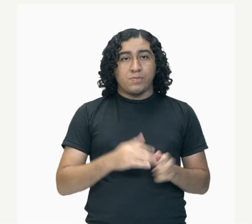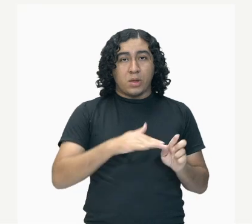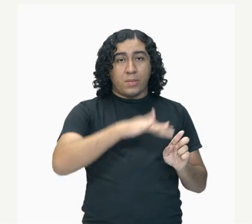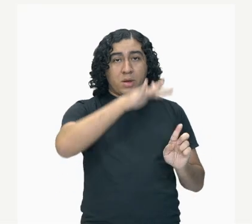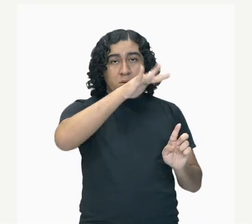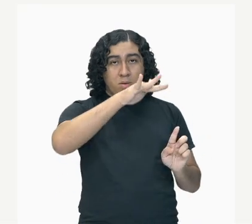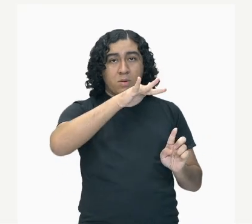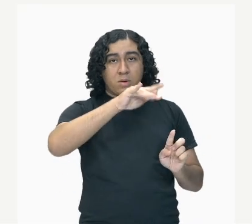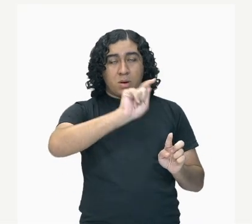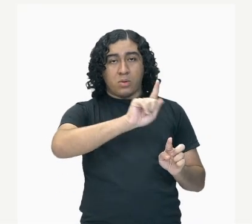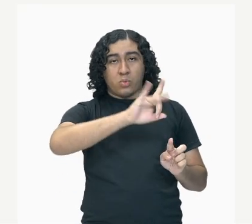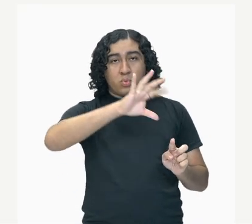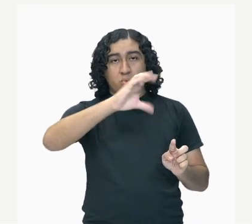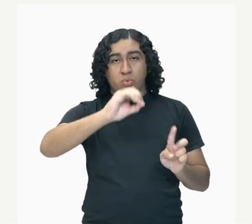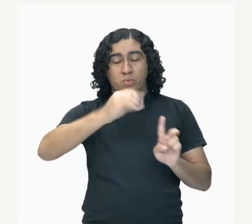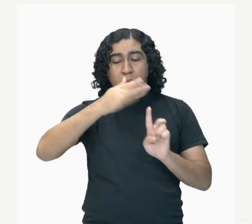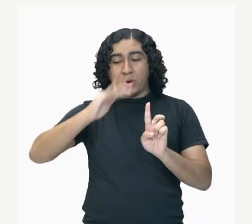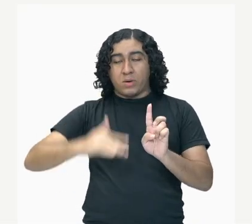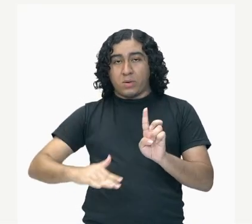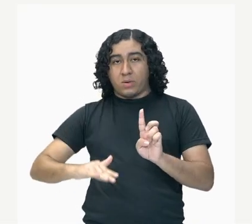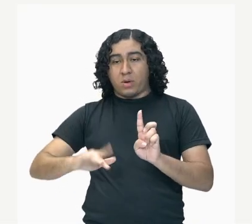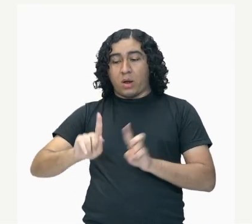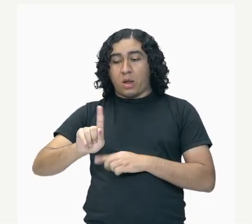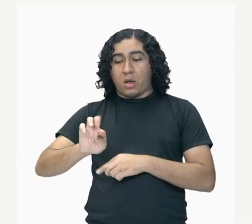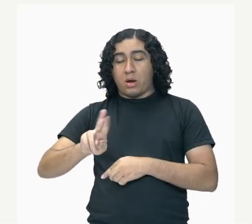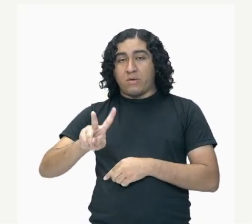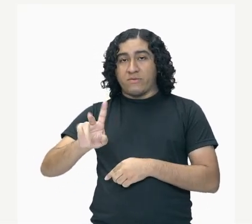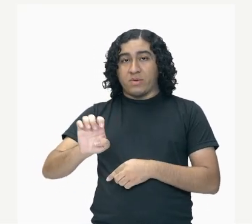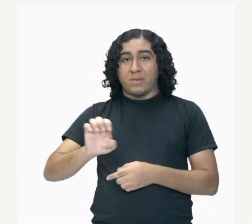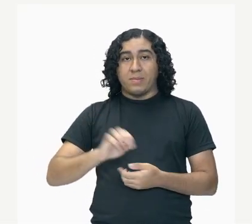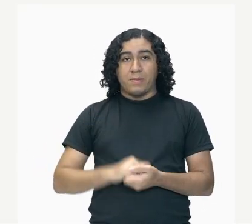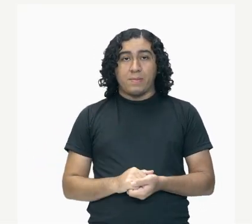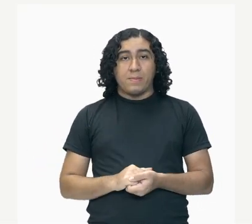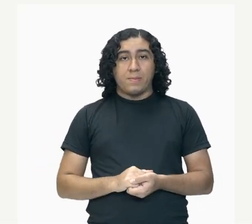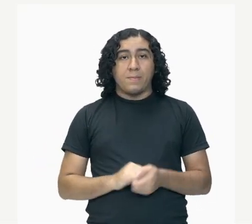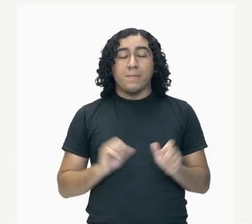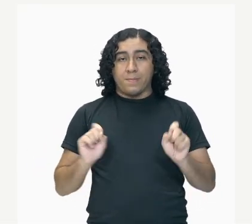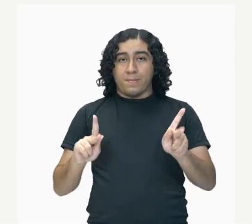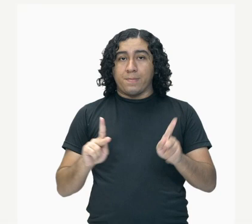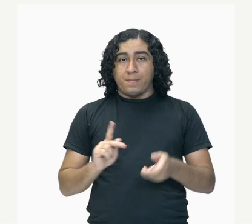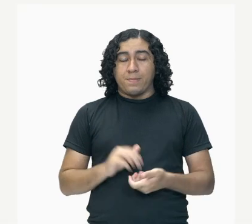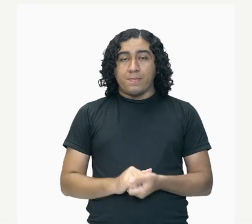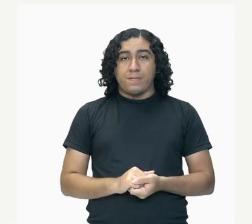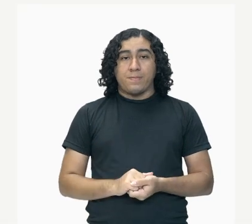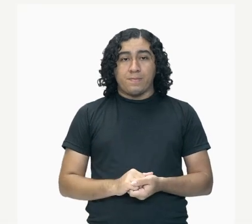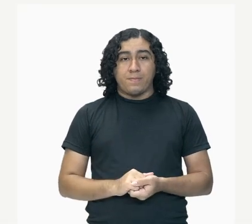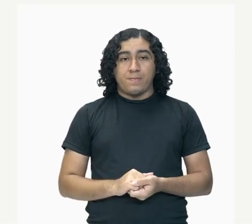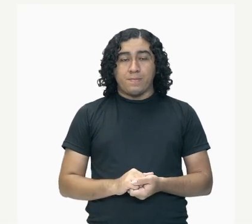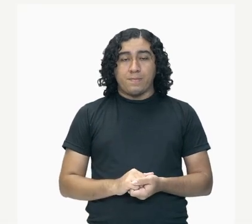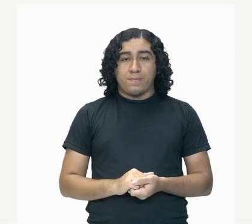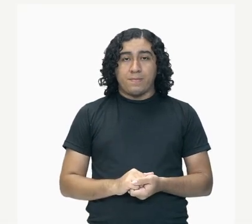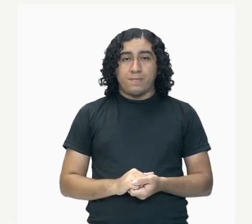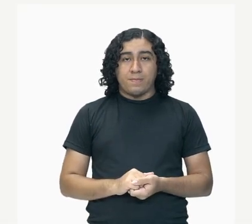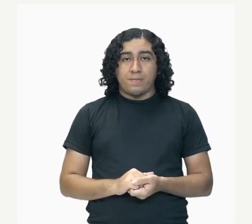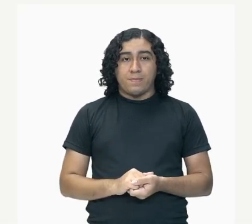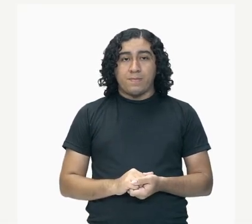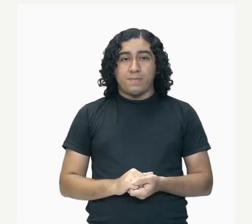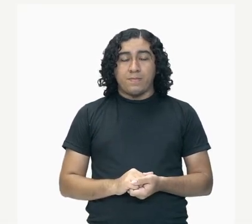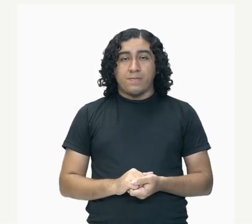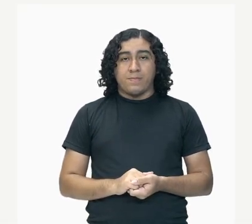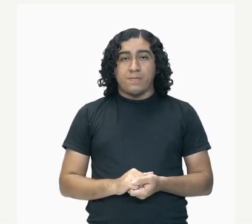menor frequência mais grave será o som certo pessoal bem a outra qualidade